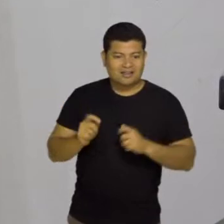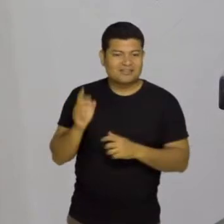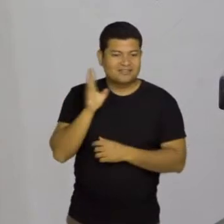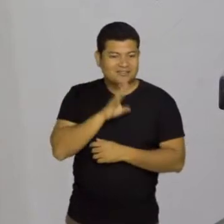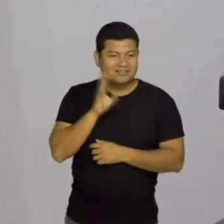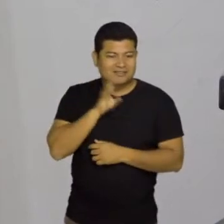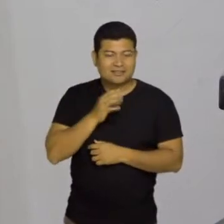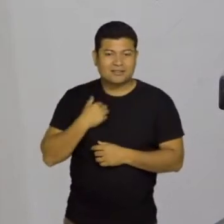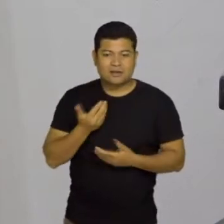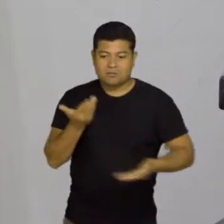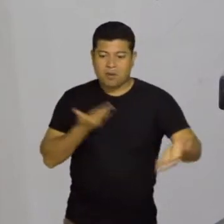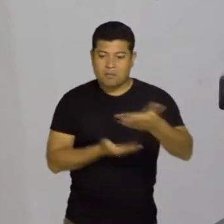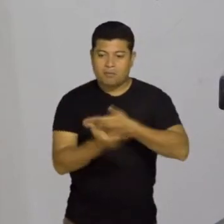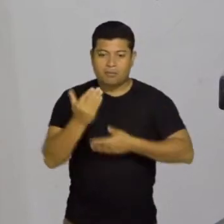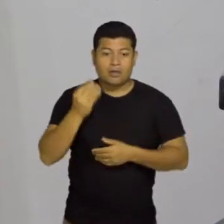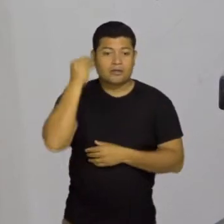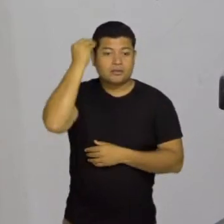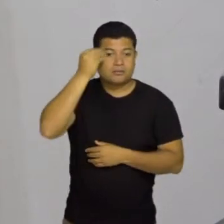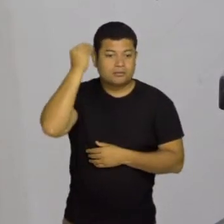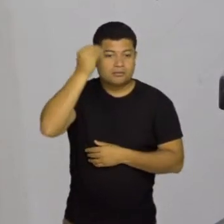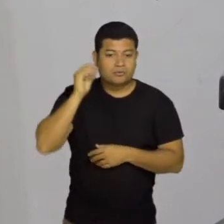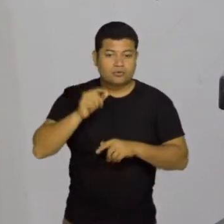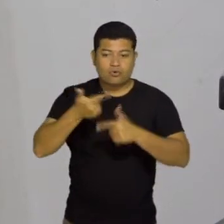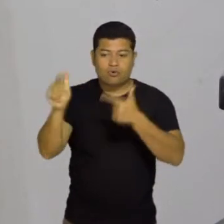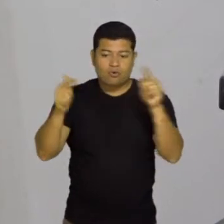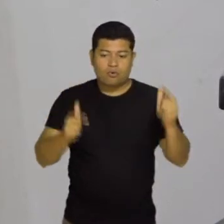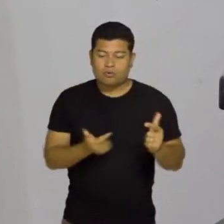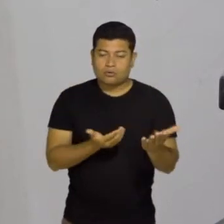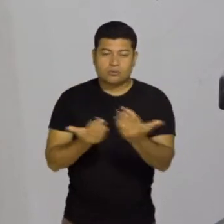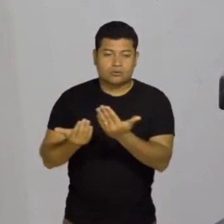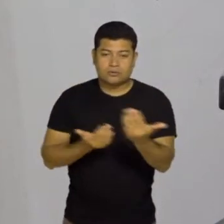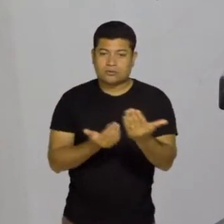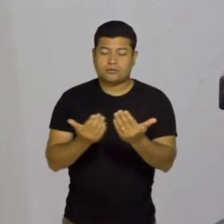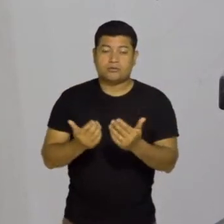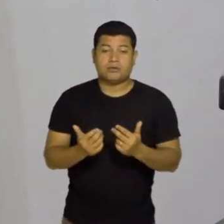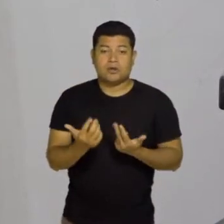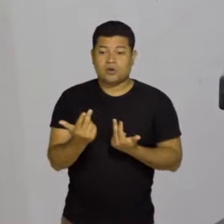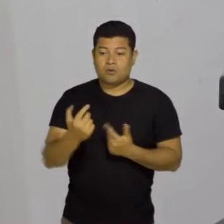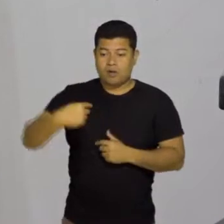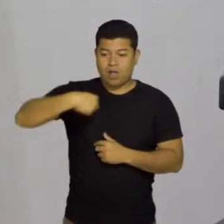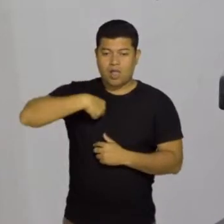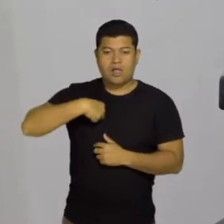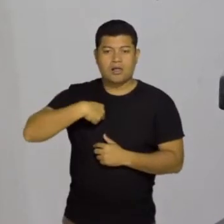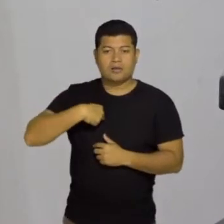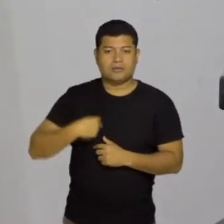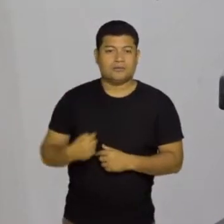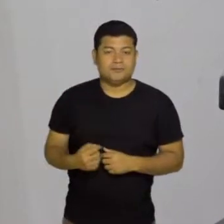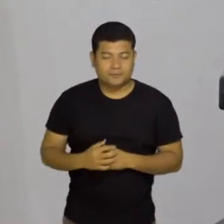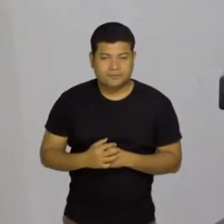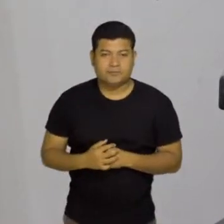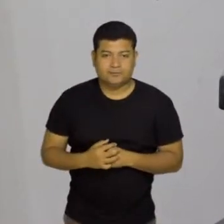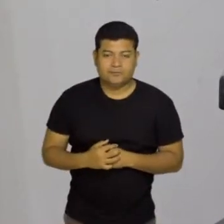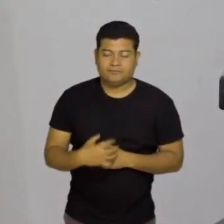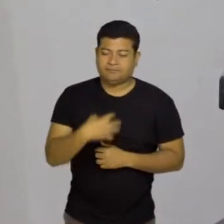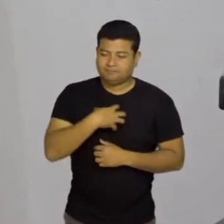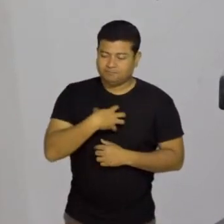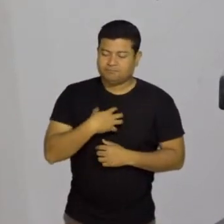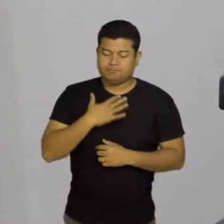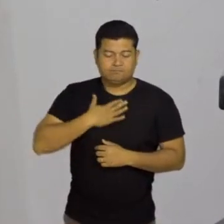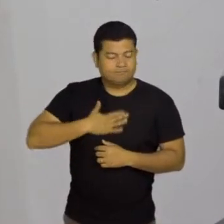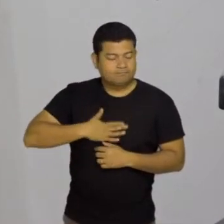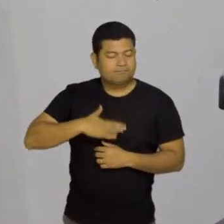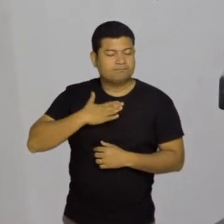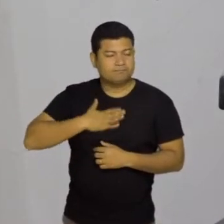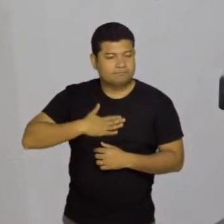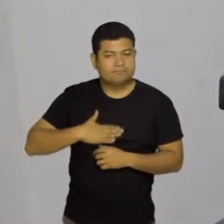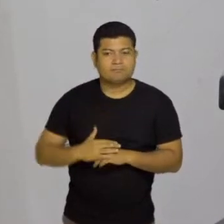novos jovens e que estavam passando pela mesma experiência que eu, e isso me confortou muito. Então, é por isso que eu